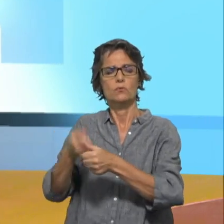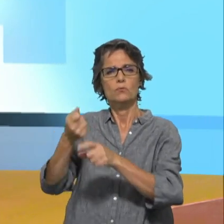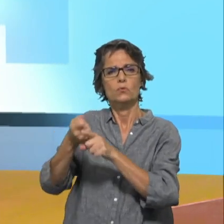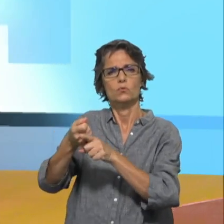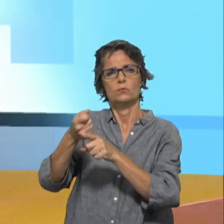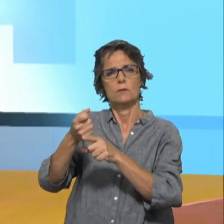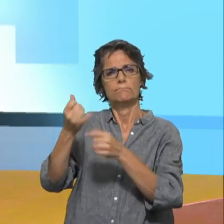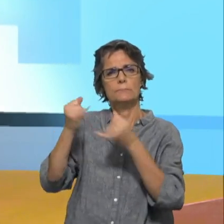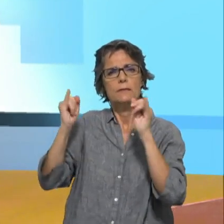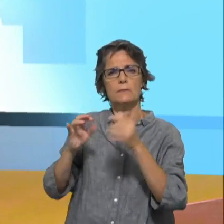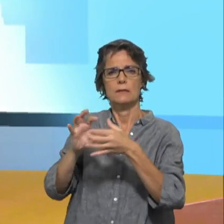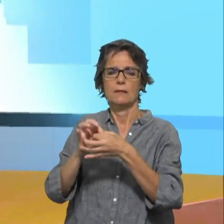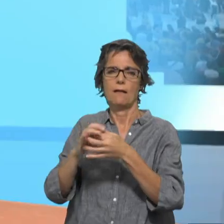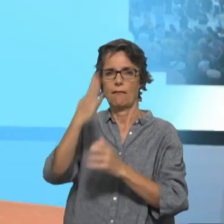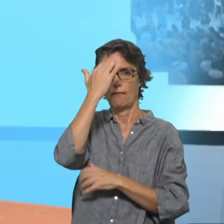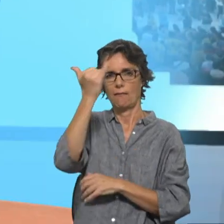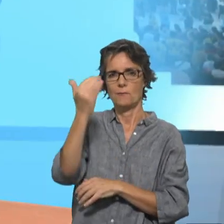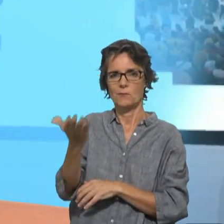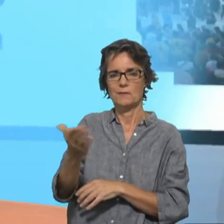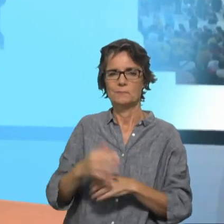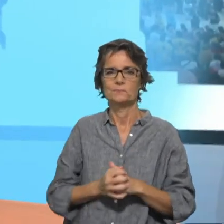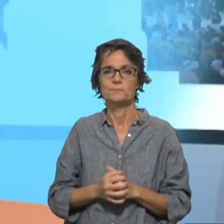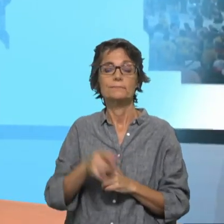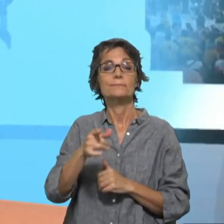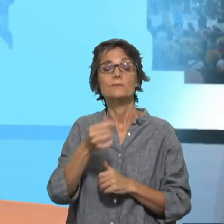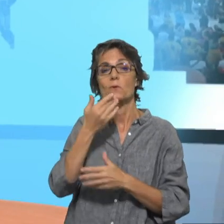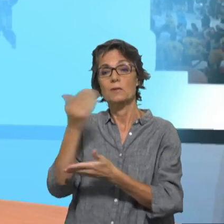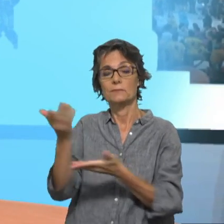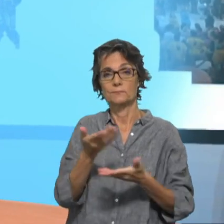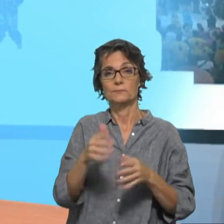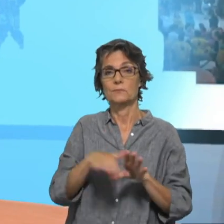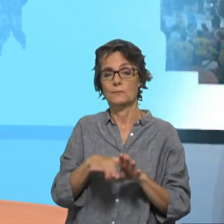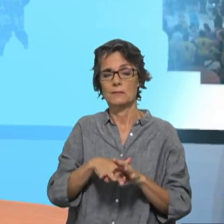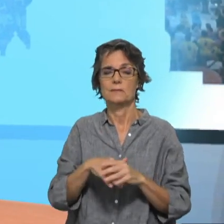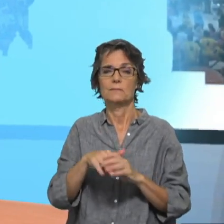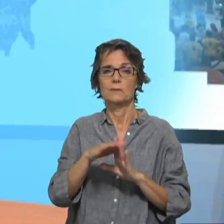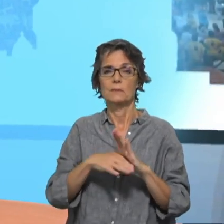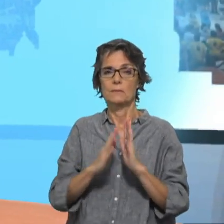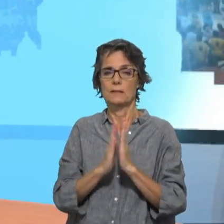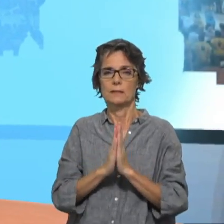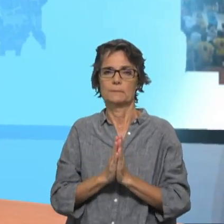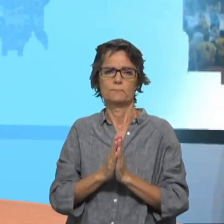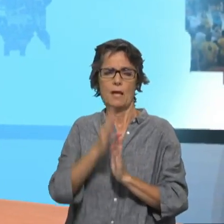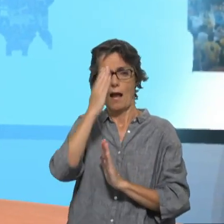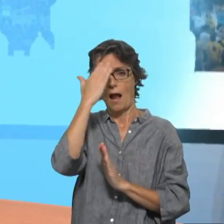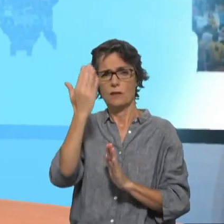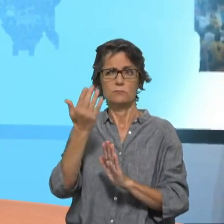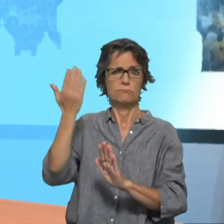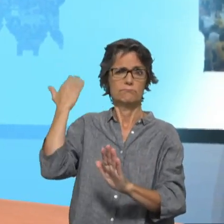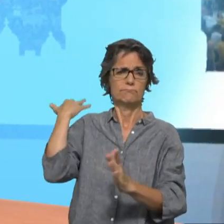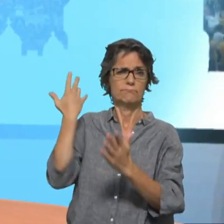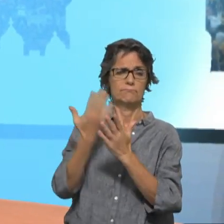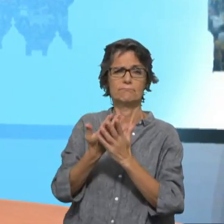tarde. Obrigado por estares connosco aqui no programa Eclésia. E neste dia, creio que há 25 anos, 10 de